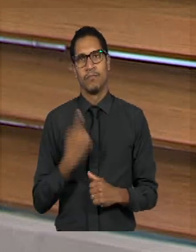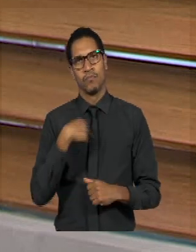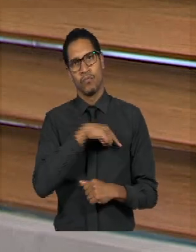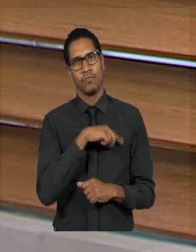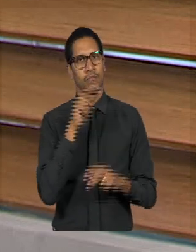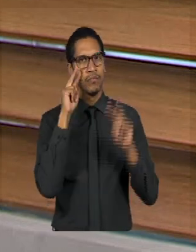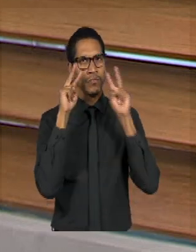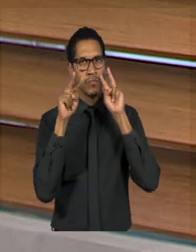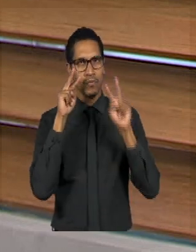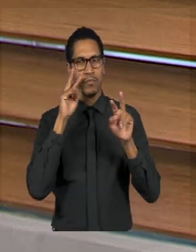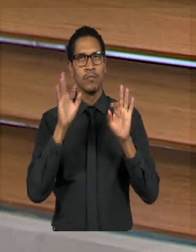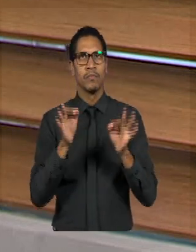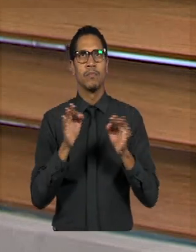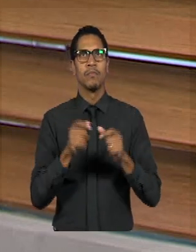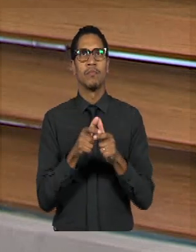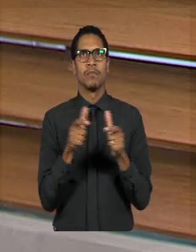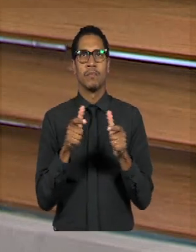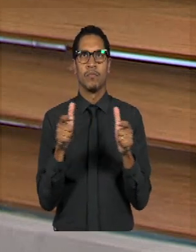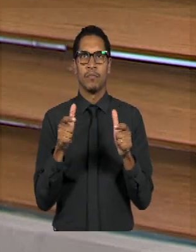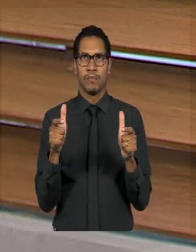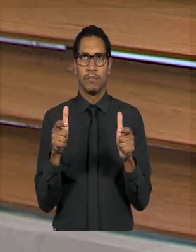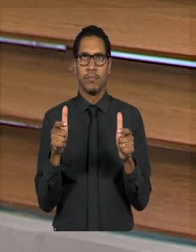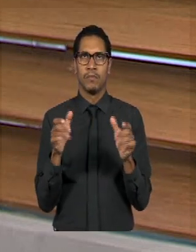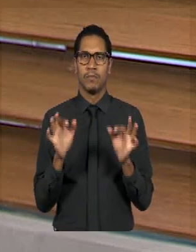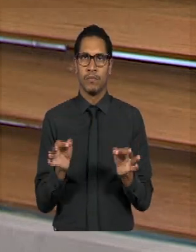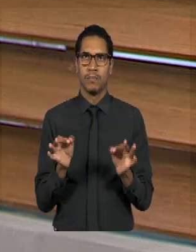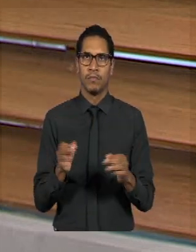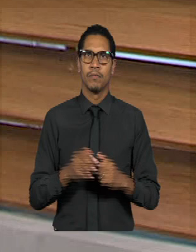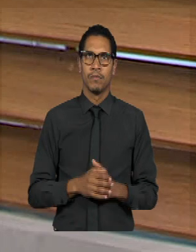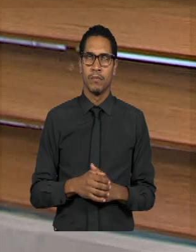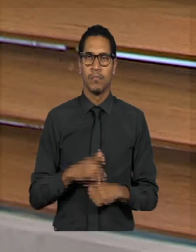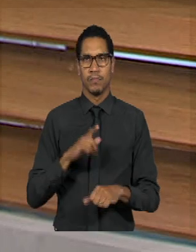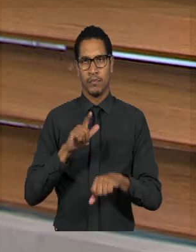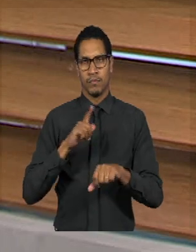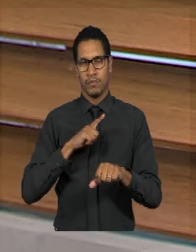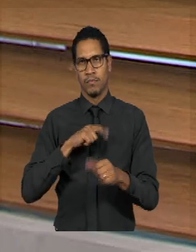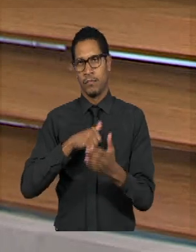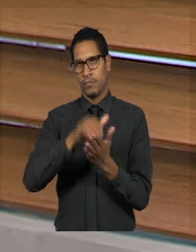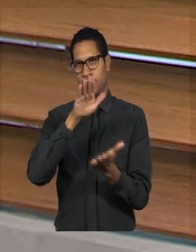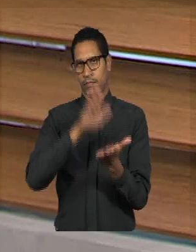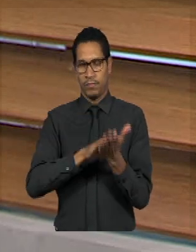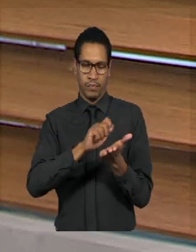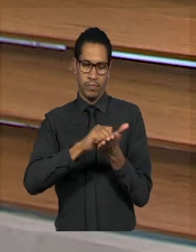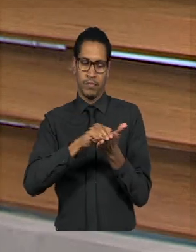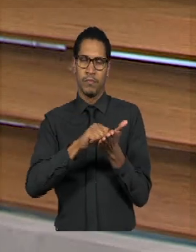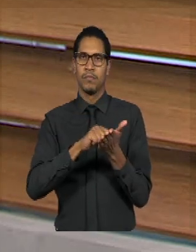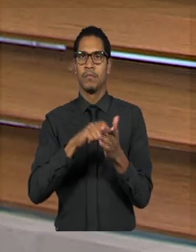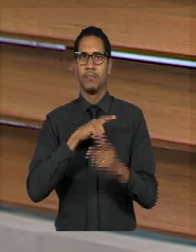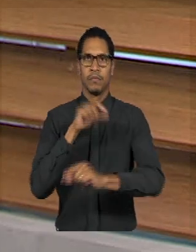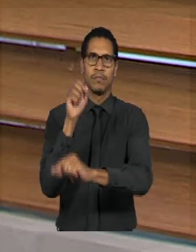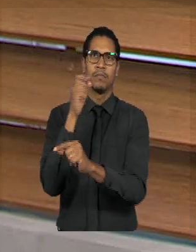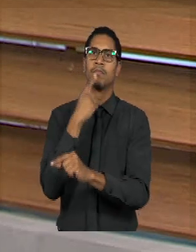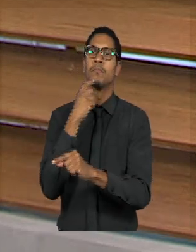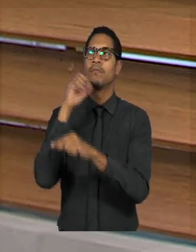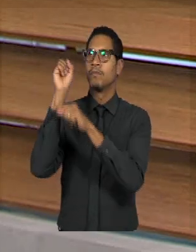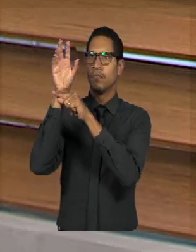observa que a maioria das autuações referente a avançar o sinal